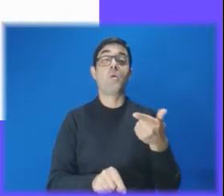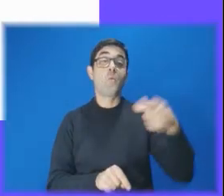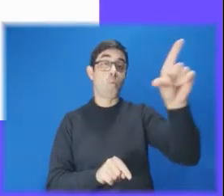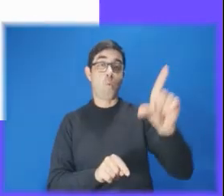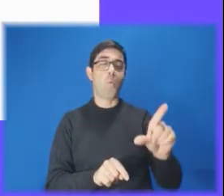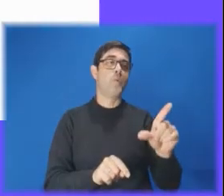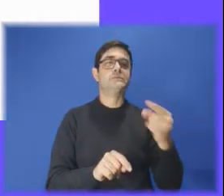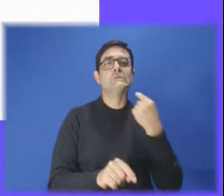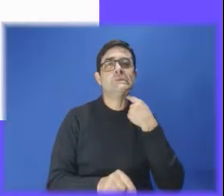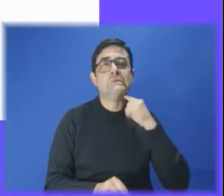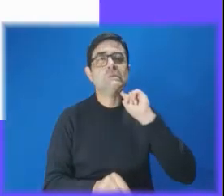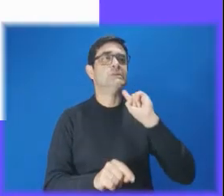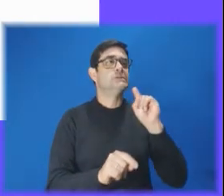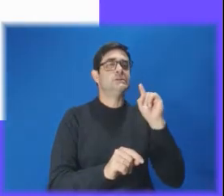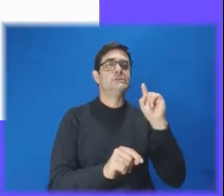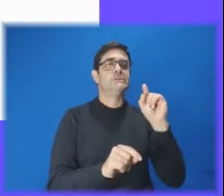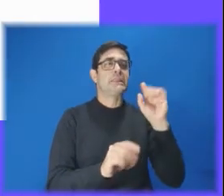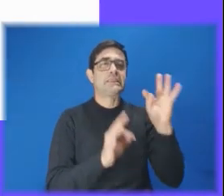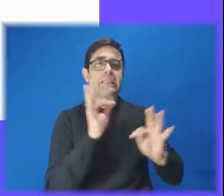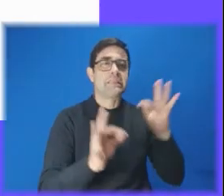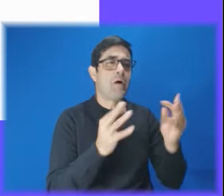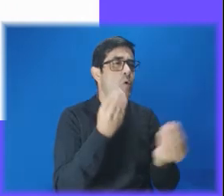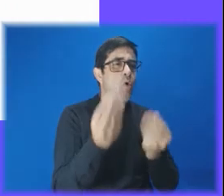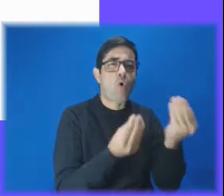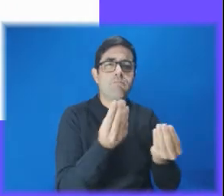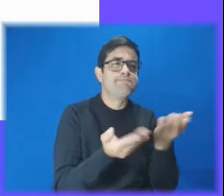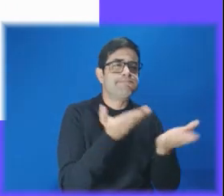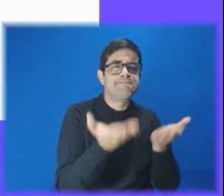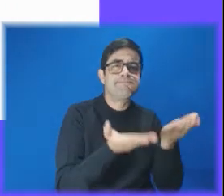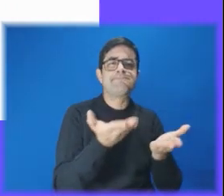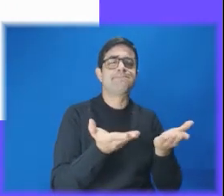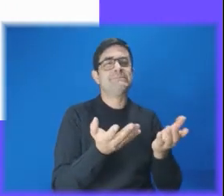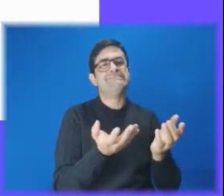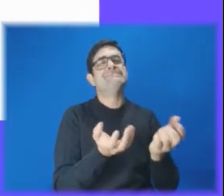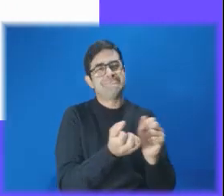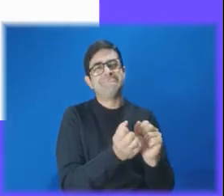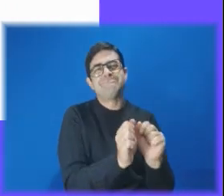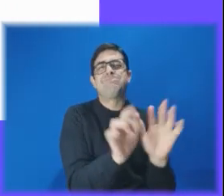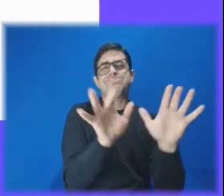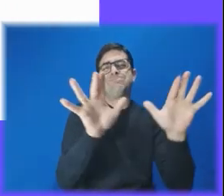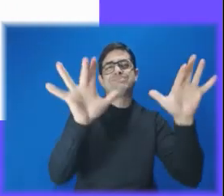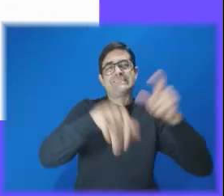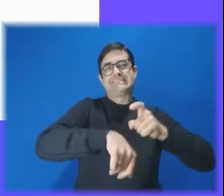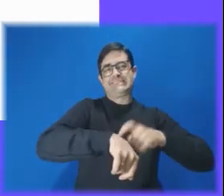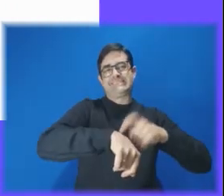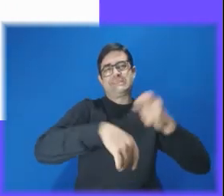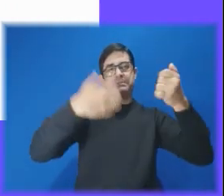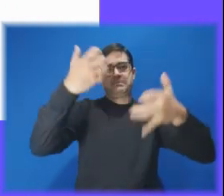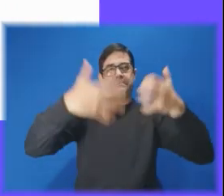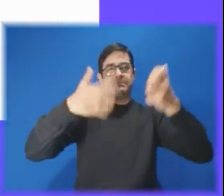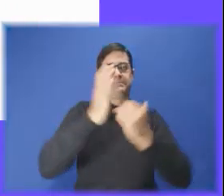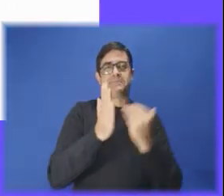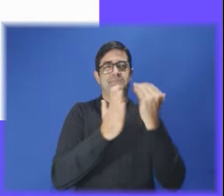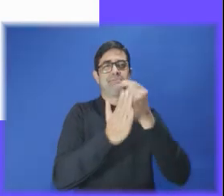diferentes poluentes poderiam ser tratados aqui, mas nós não temos muito mais tempo para isso, mas contaminam o ar e causam danos,